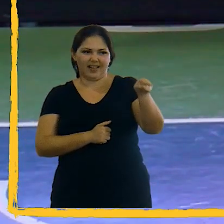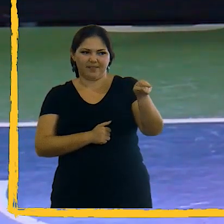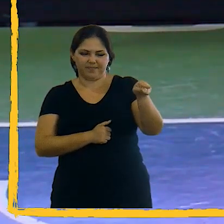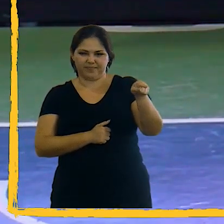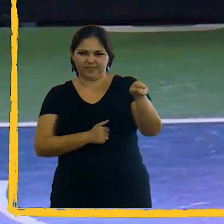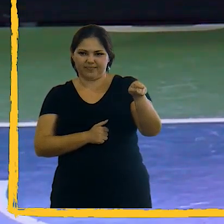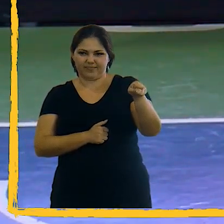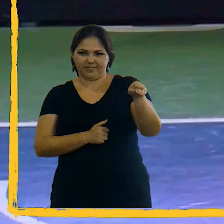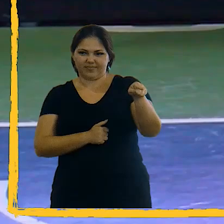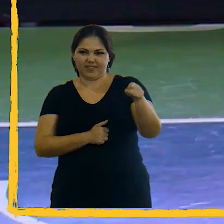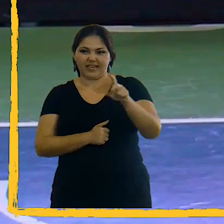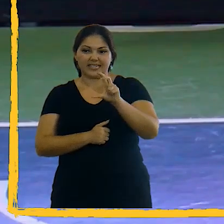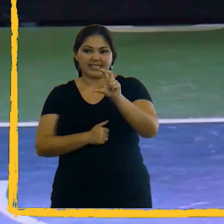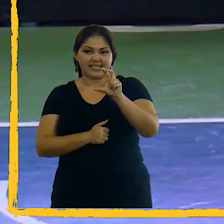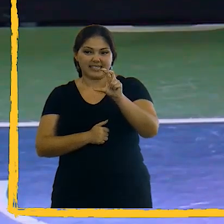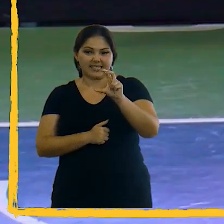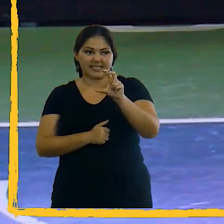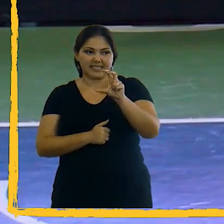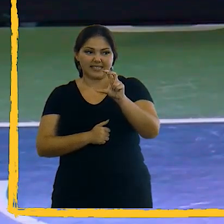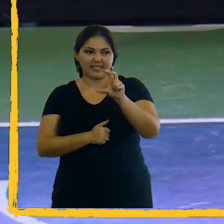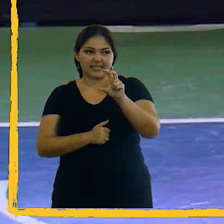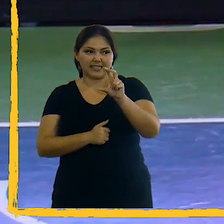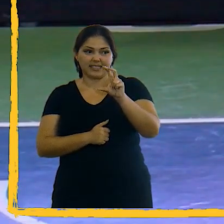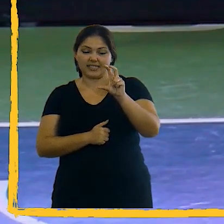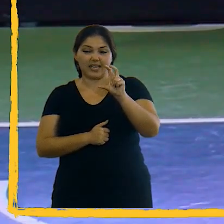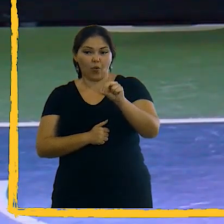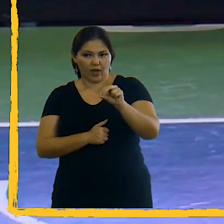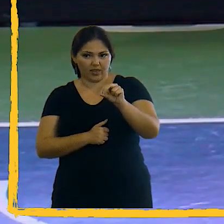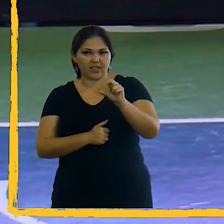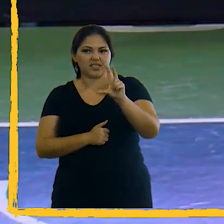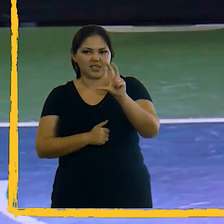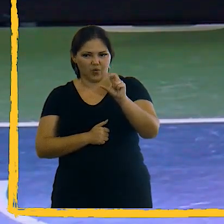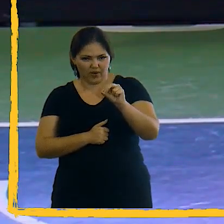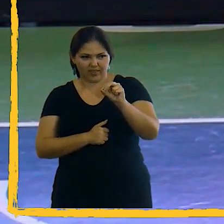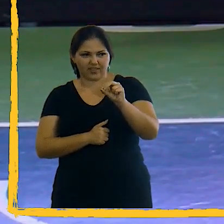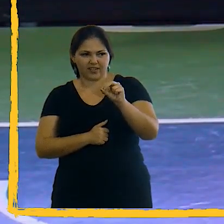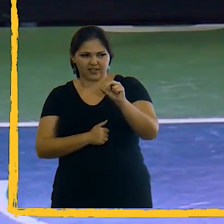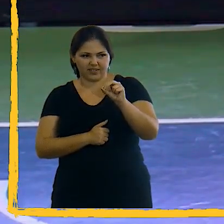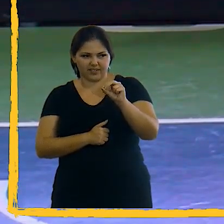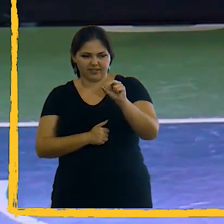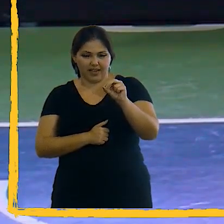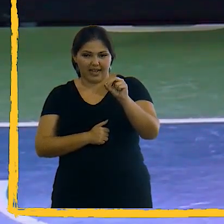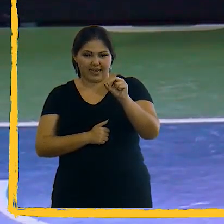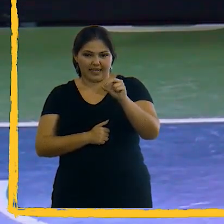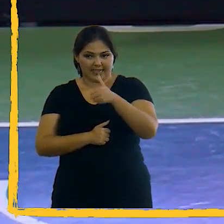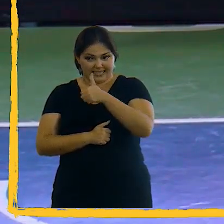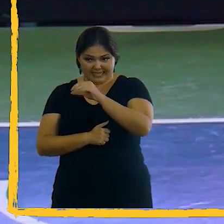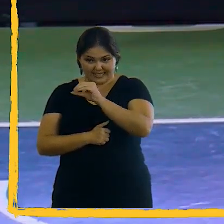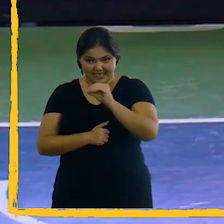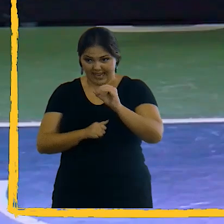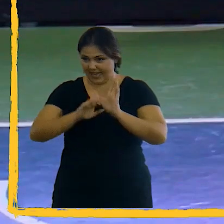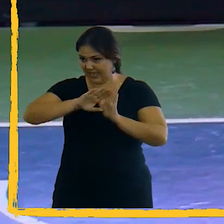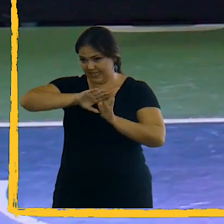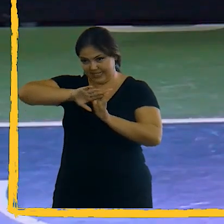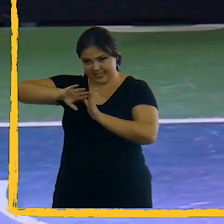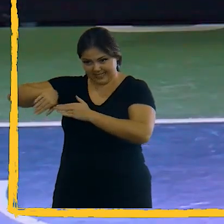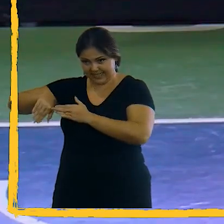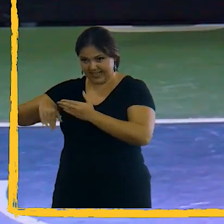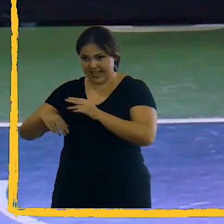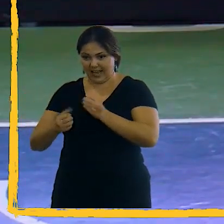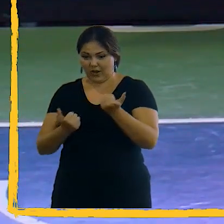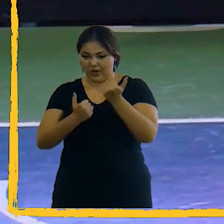100 e foi para 70 Ô 50 saiu de 100 foi para